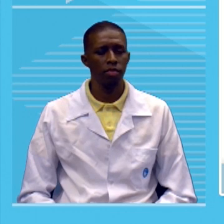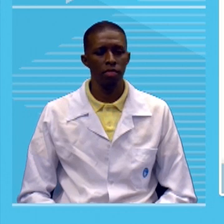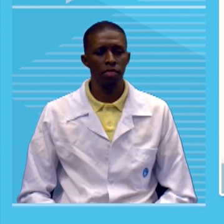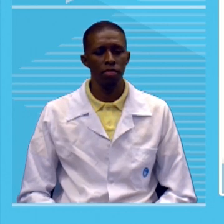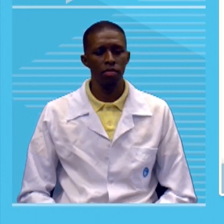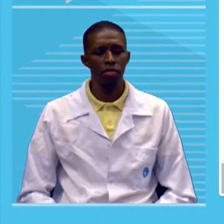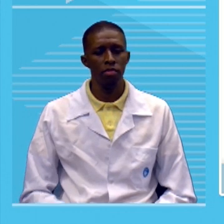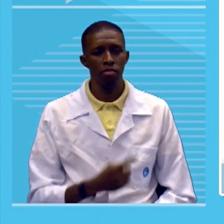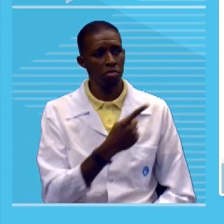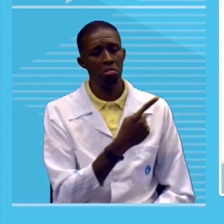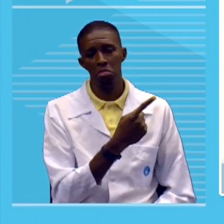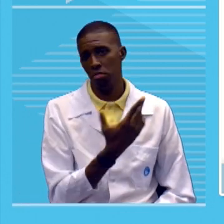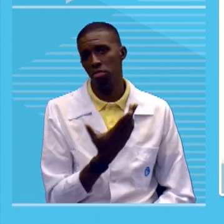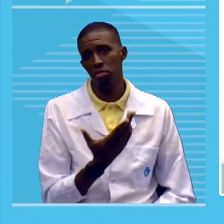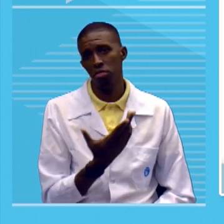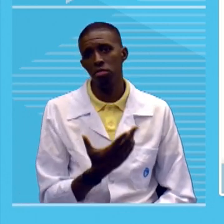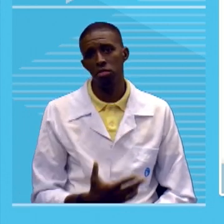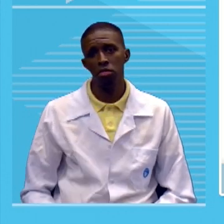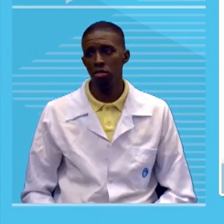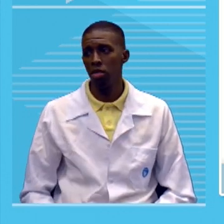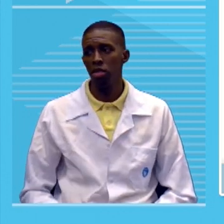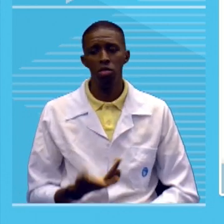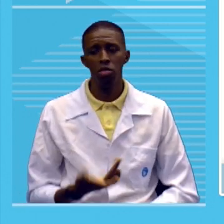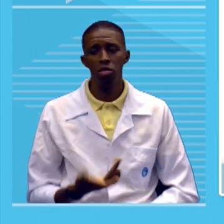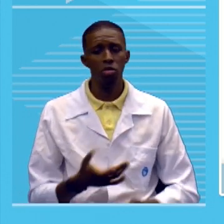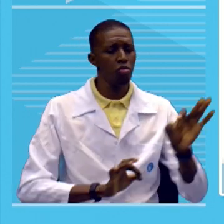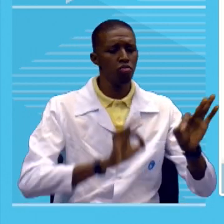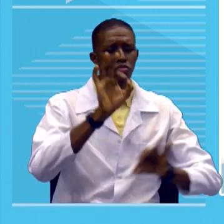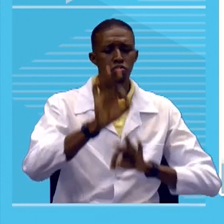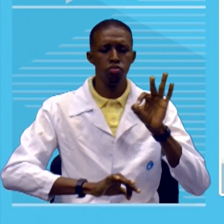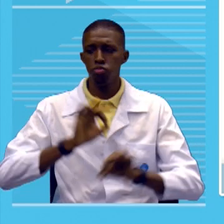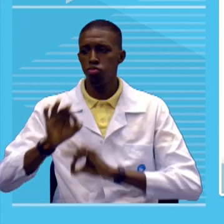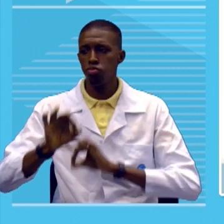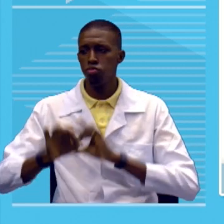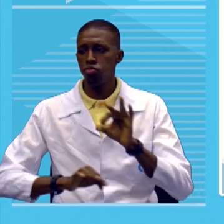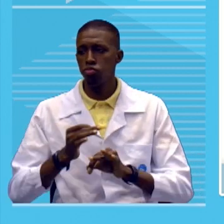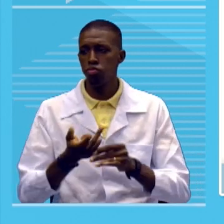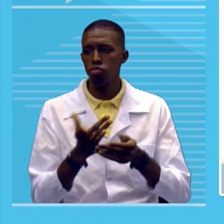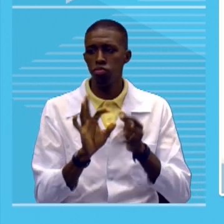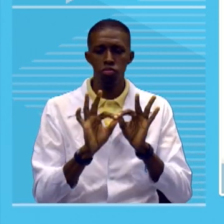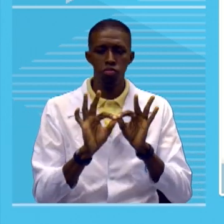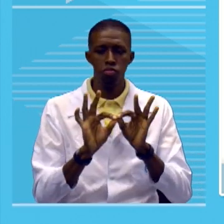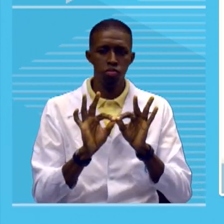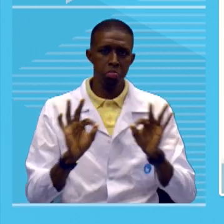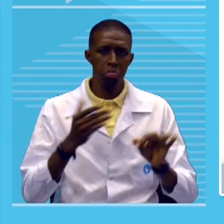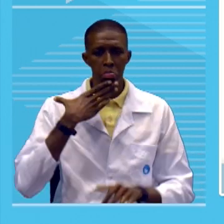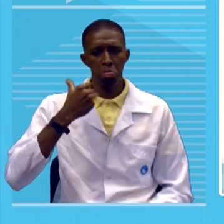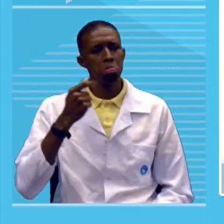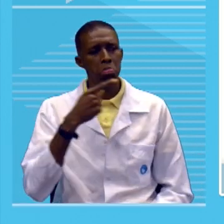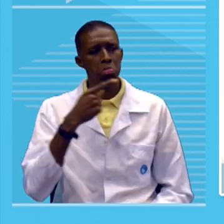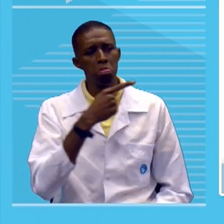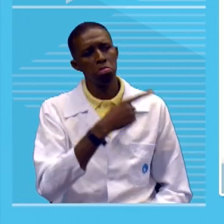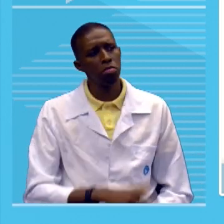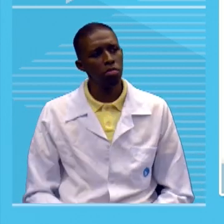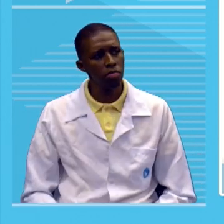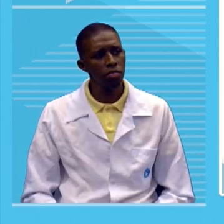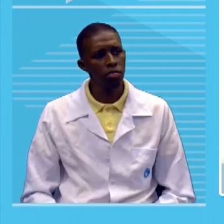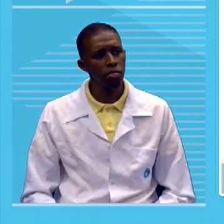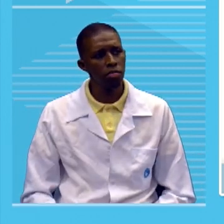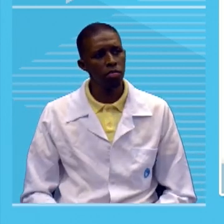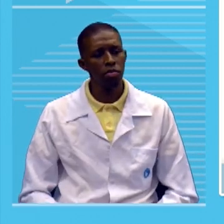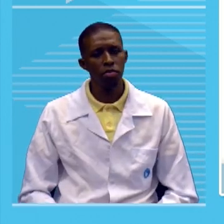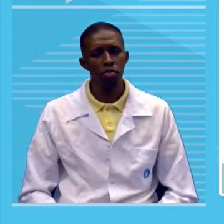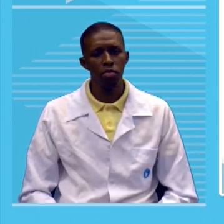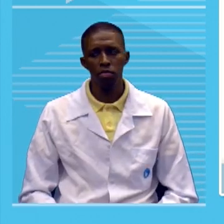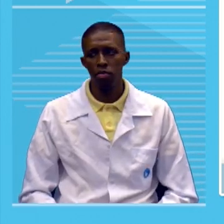daí. E melhorou tudo, resolveu o problema. Eu coloco. Mãe, diz